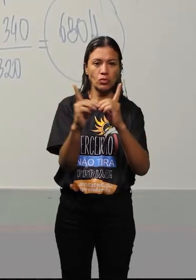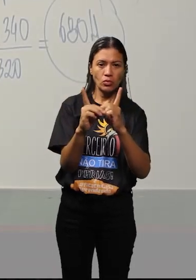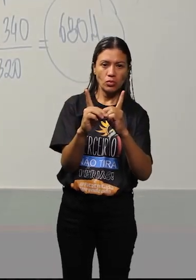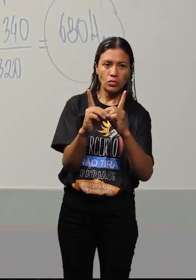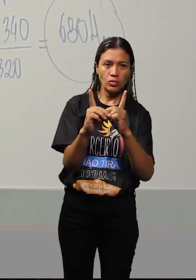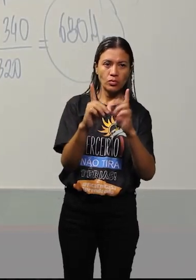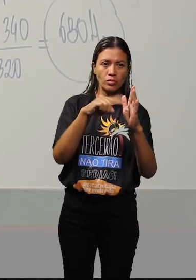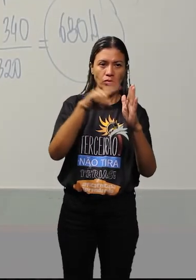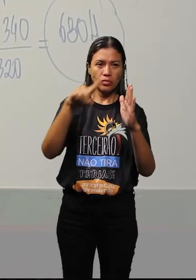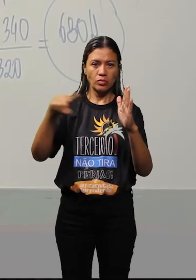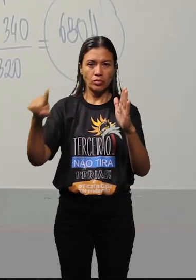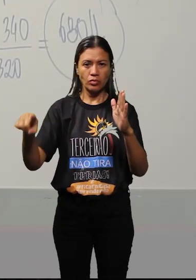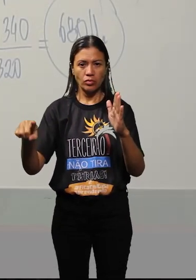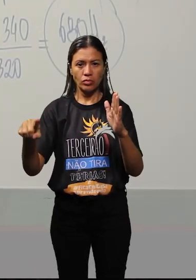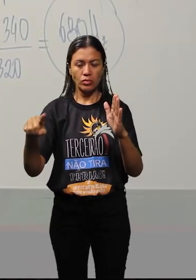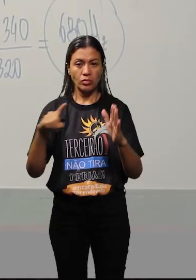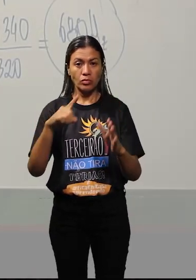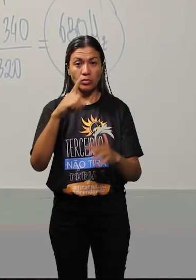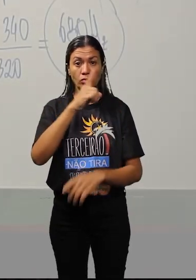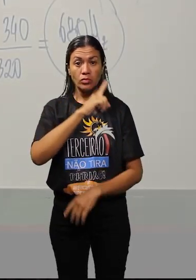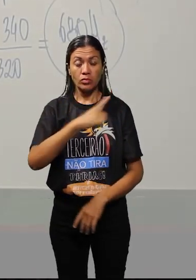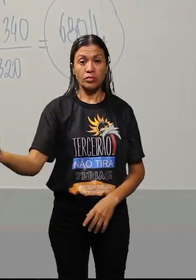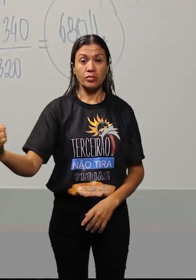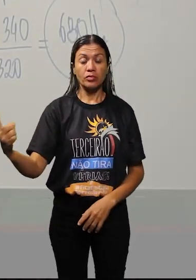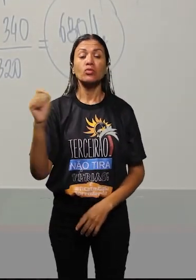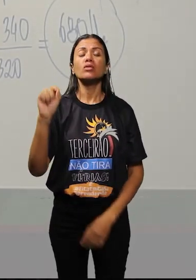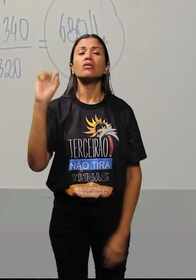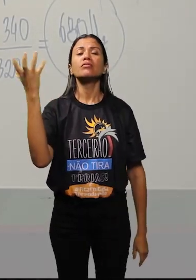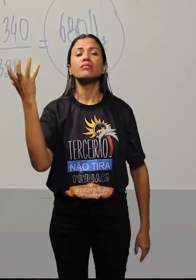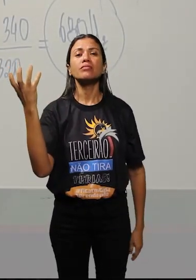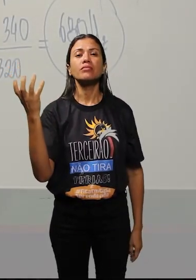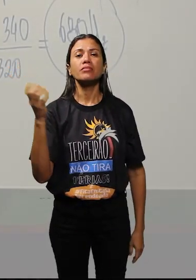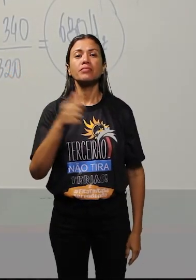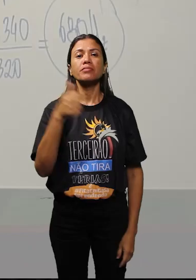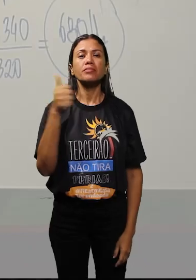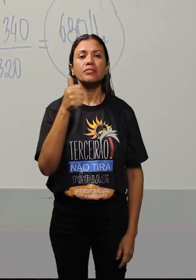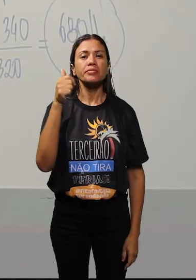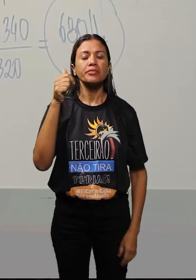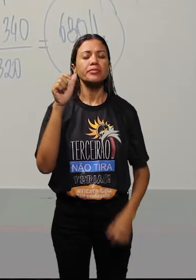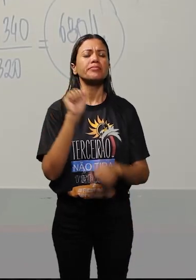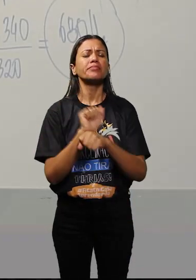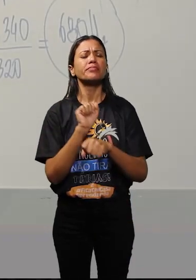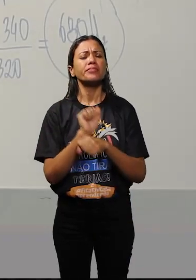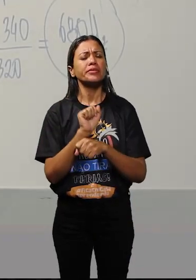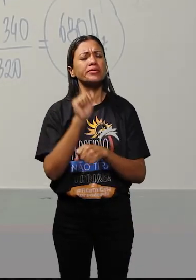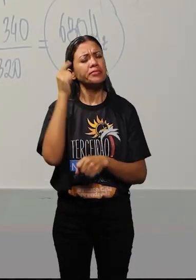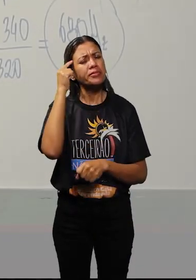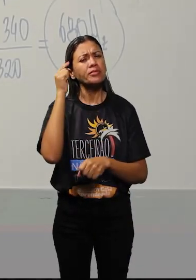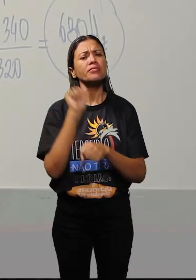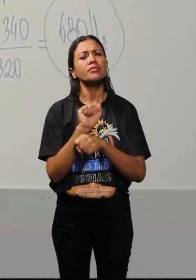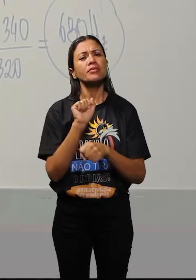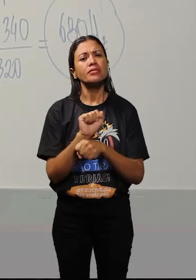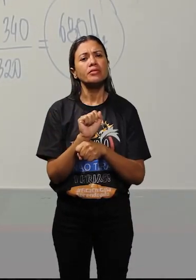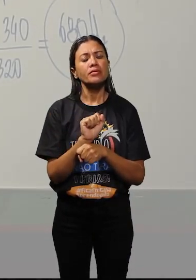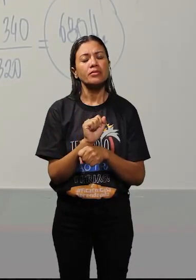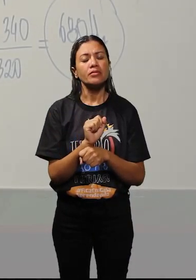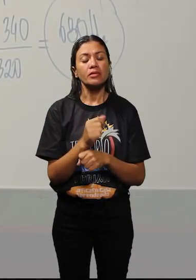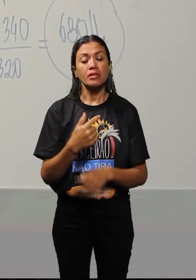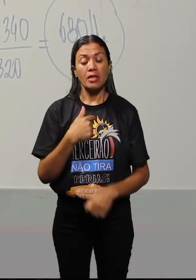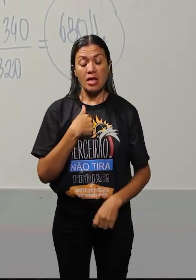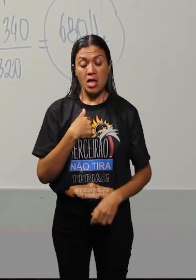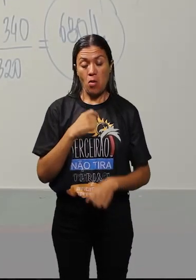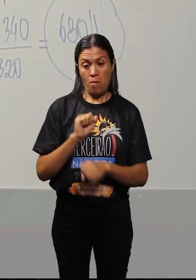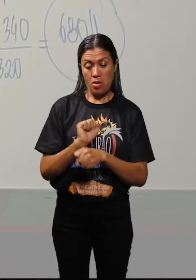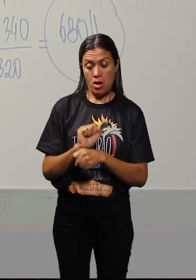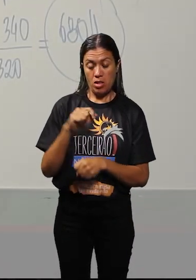onda. Então, 1 segundo depois, a outra frente de onda chega, né, percorrendo uma distância lambda, que é o comprimento. Então, estou parado, chegou